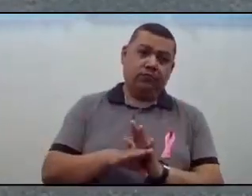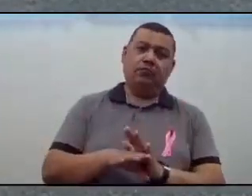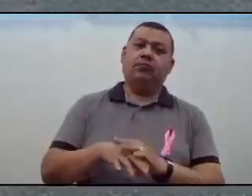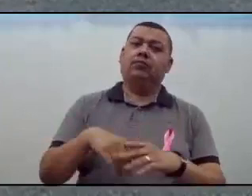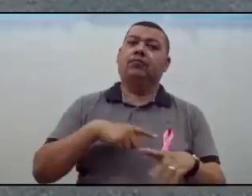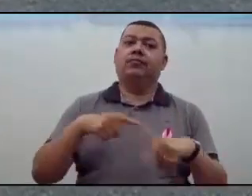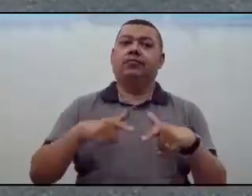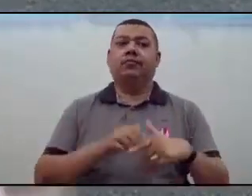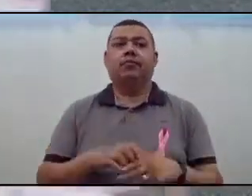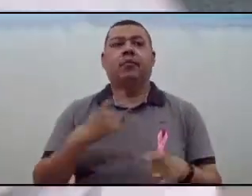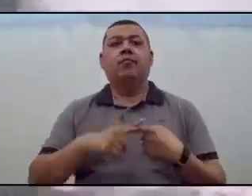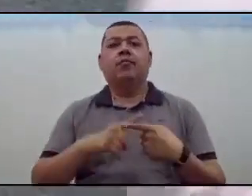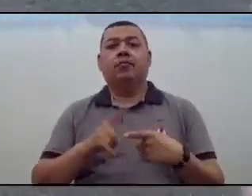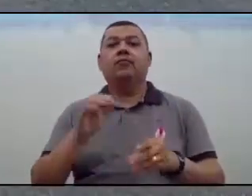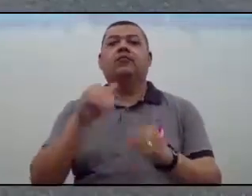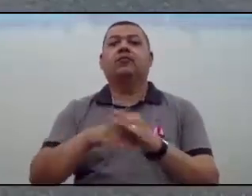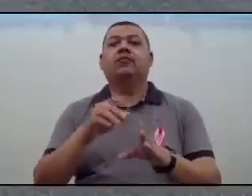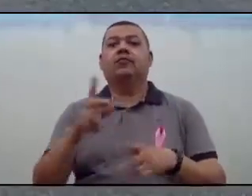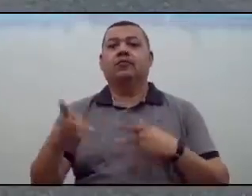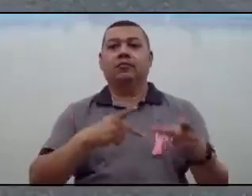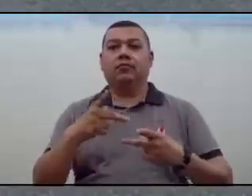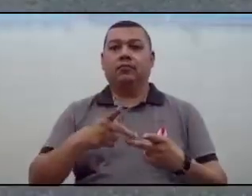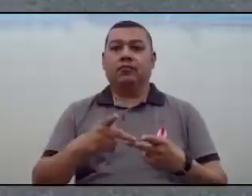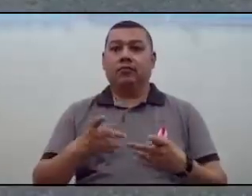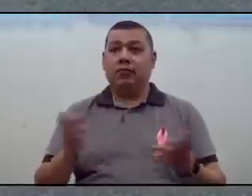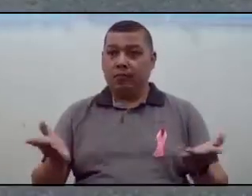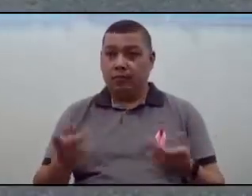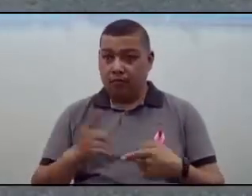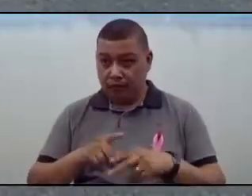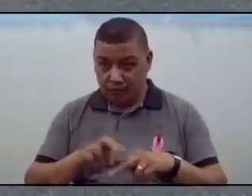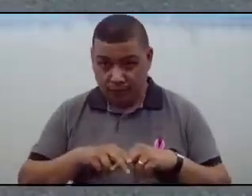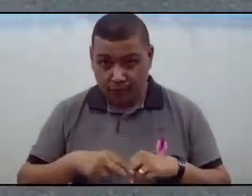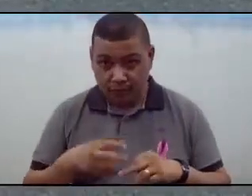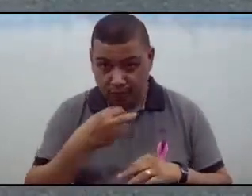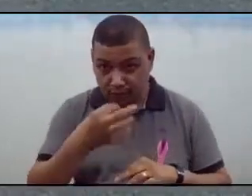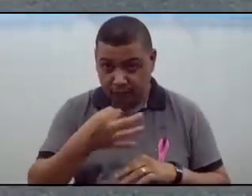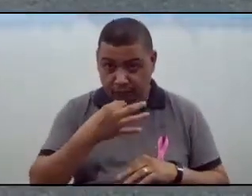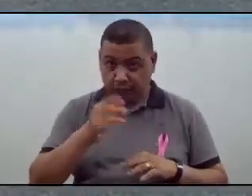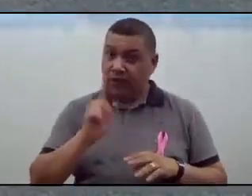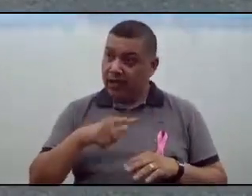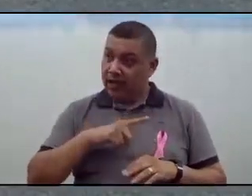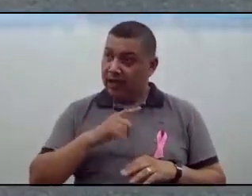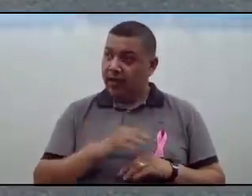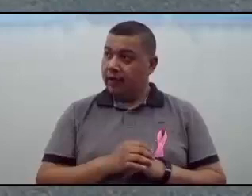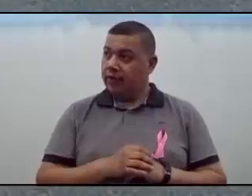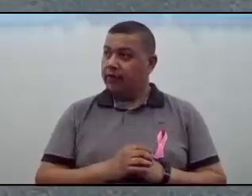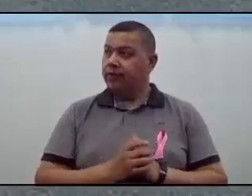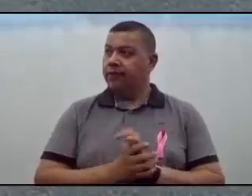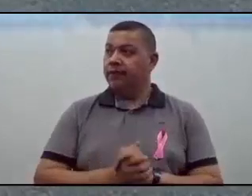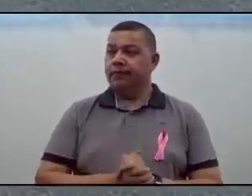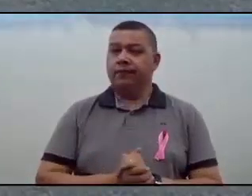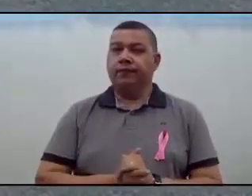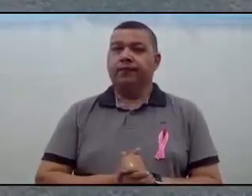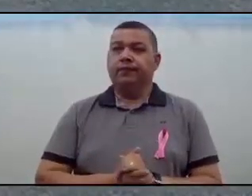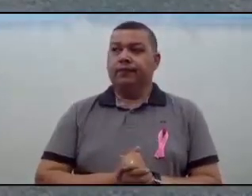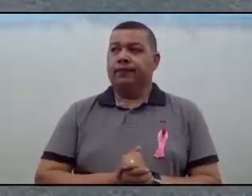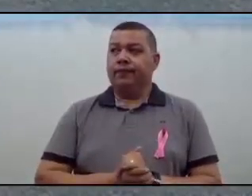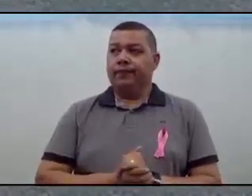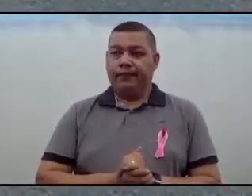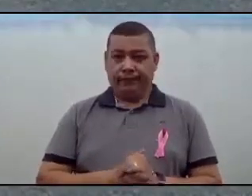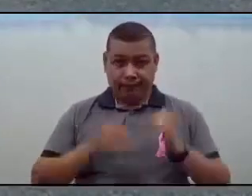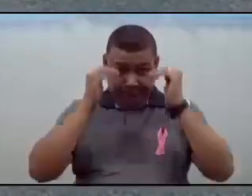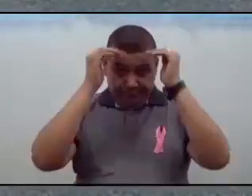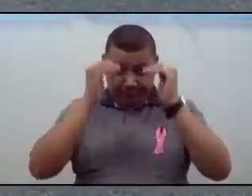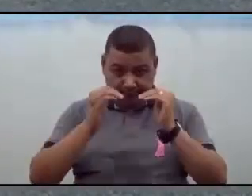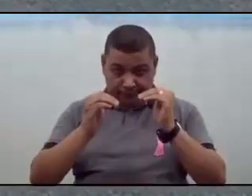para que seja votado, né? Então, a nossa proposta, ela é um bom funcionamento dessa casa, né? E respeitamos